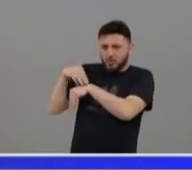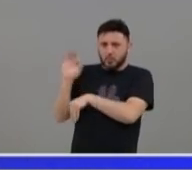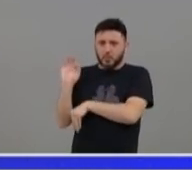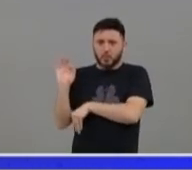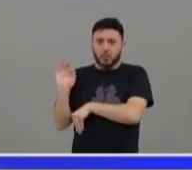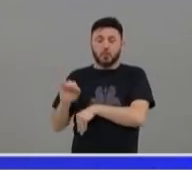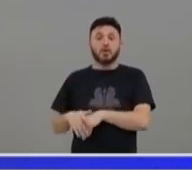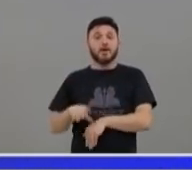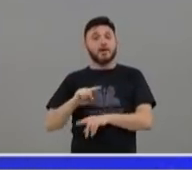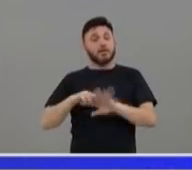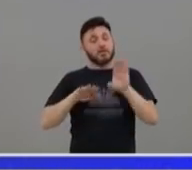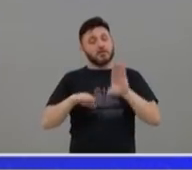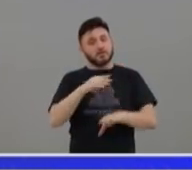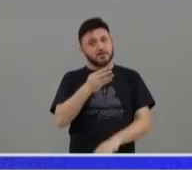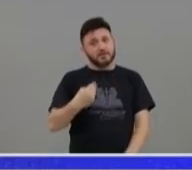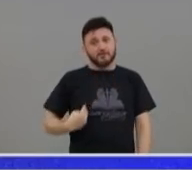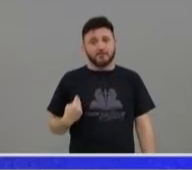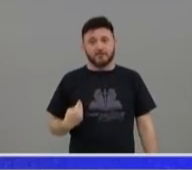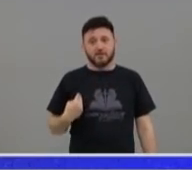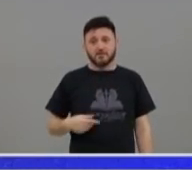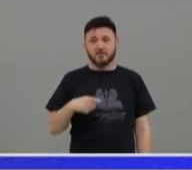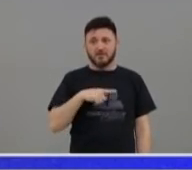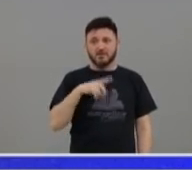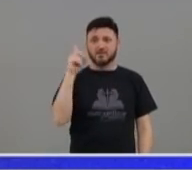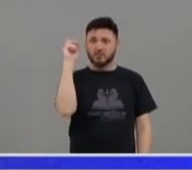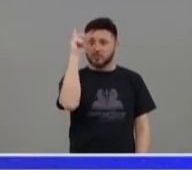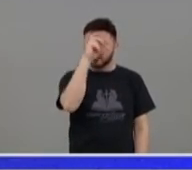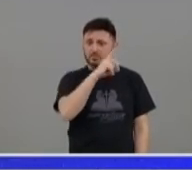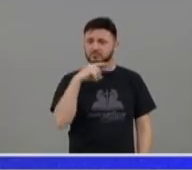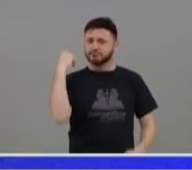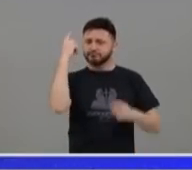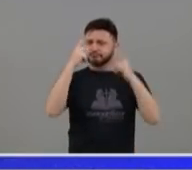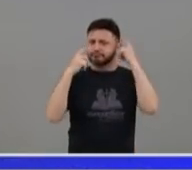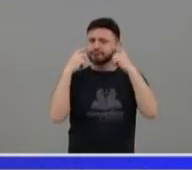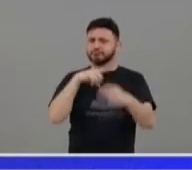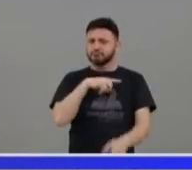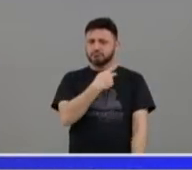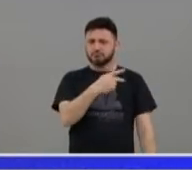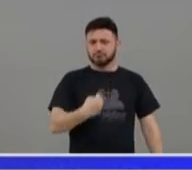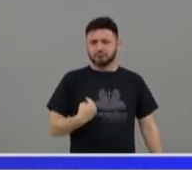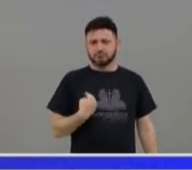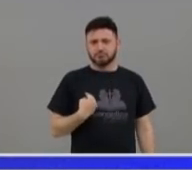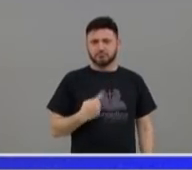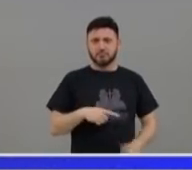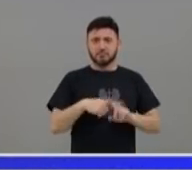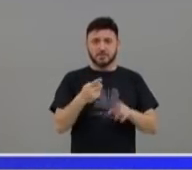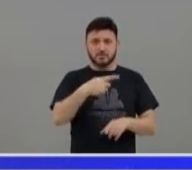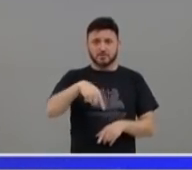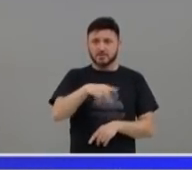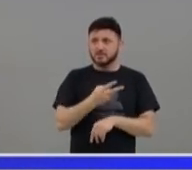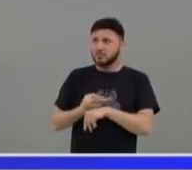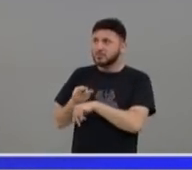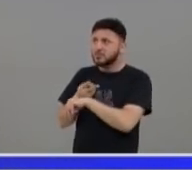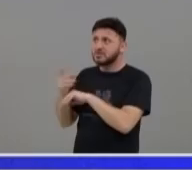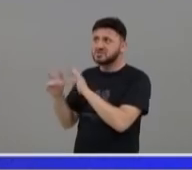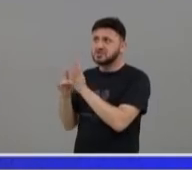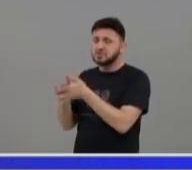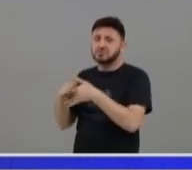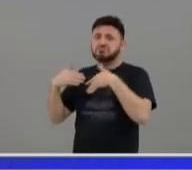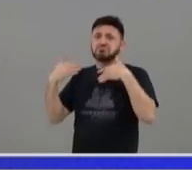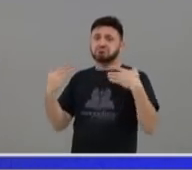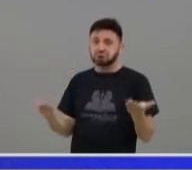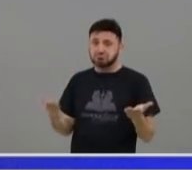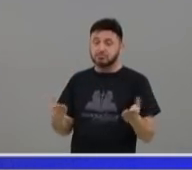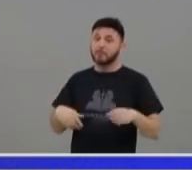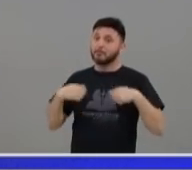tenha vivido trevas na tua vida, você não tem buscado a face de Jesus da